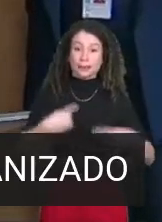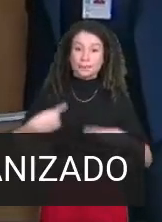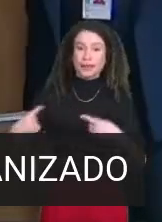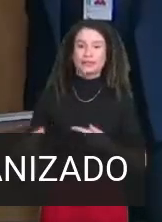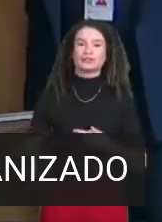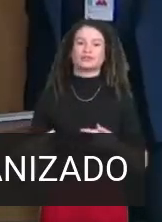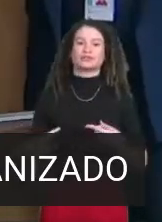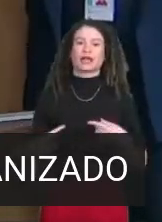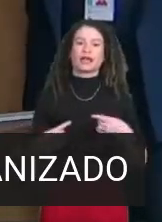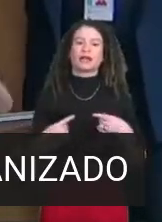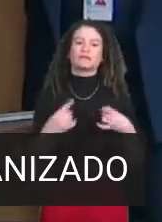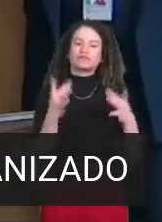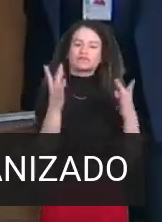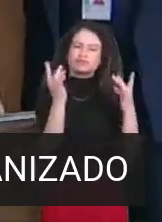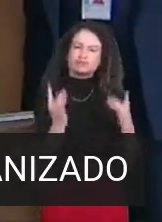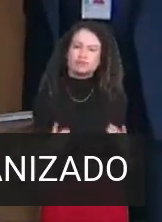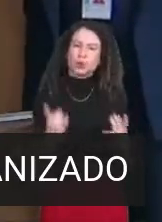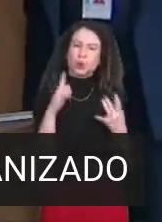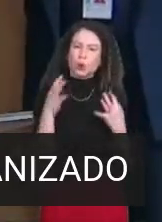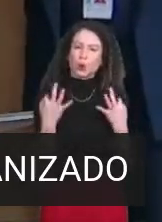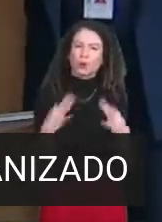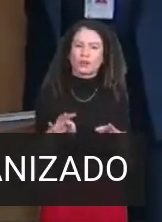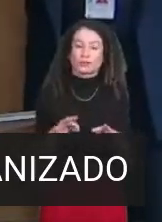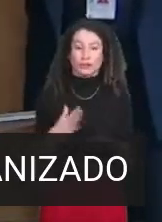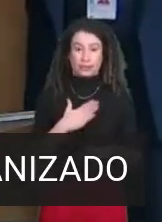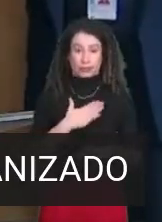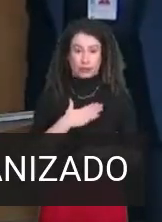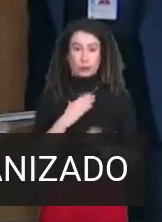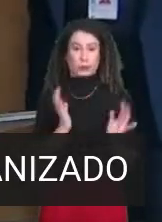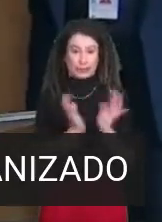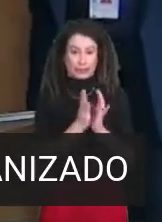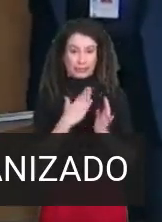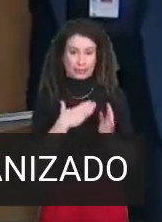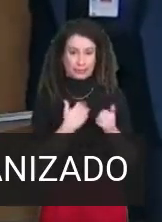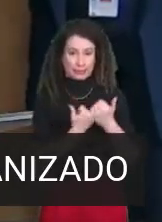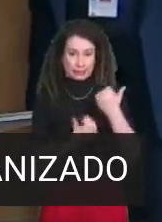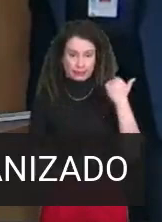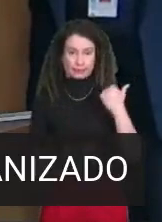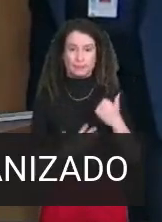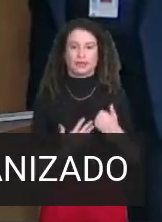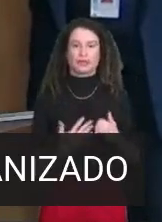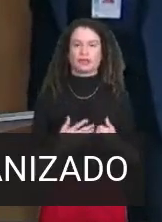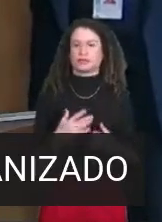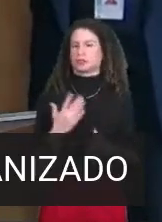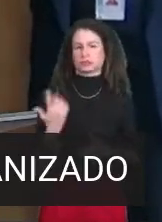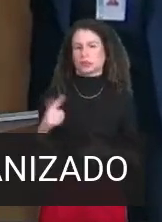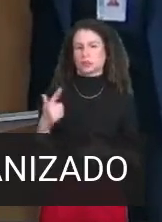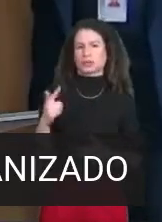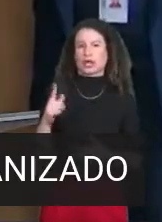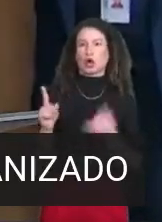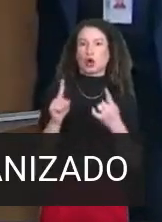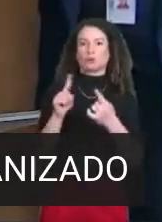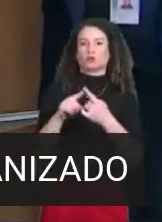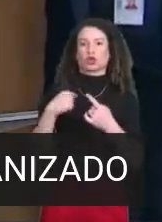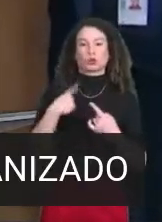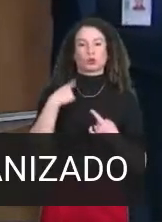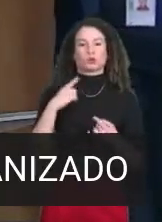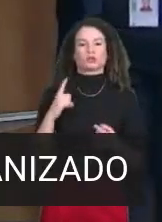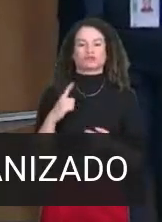corretos. Eu e minha equipe não temos a pretensão de estarmos certos sempre.